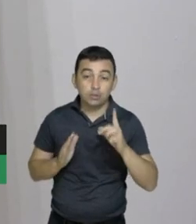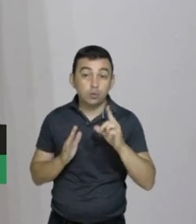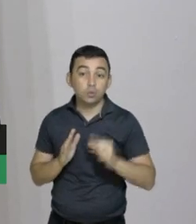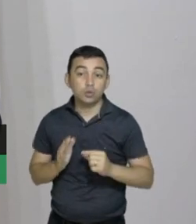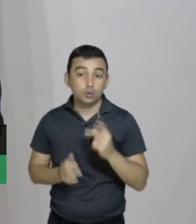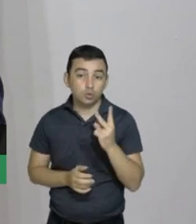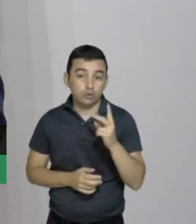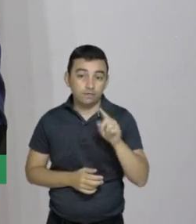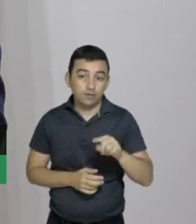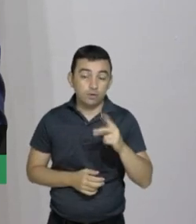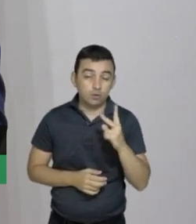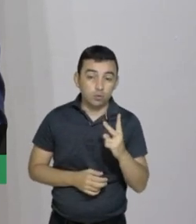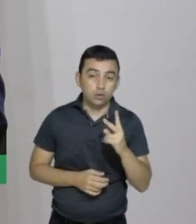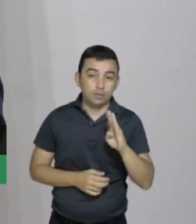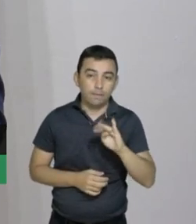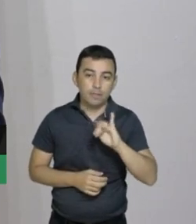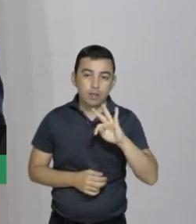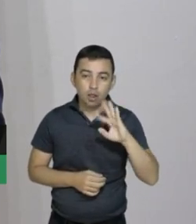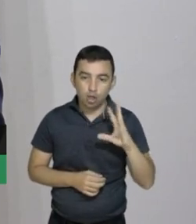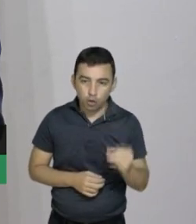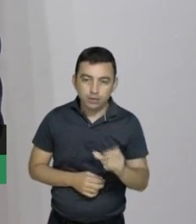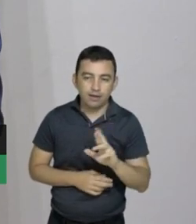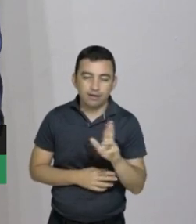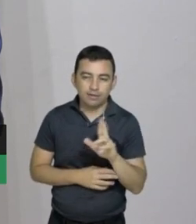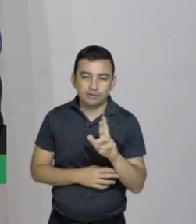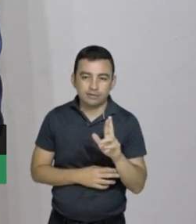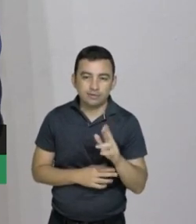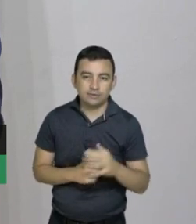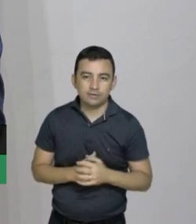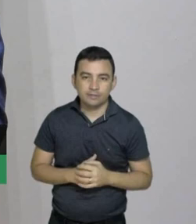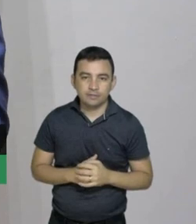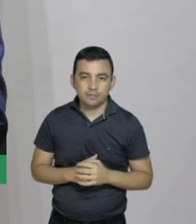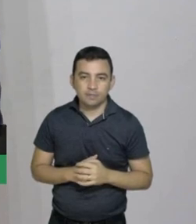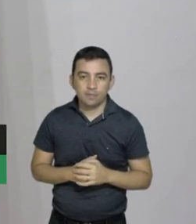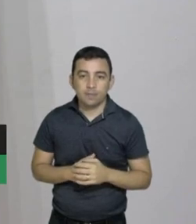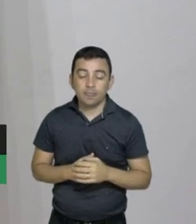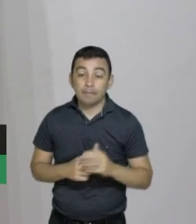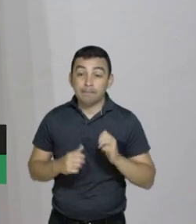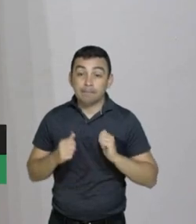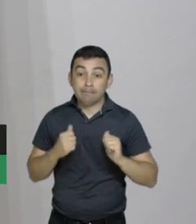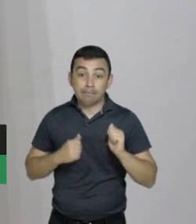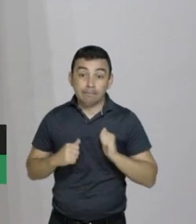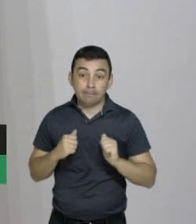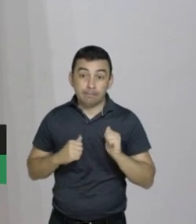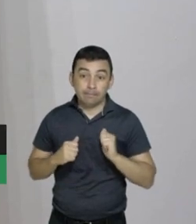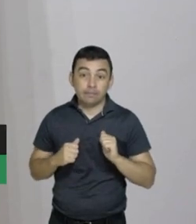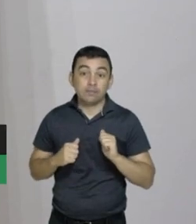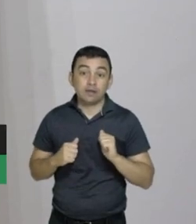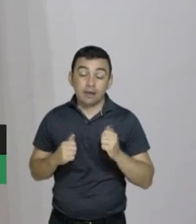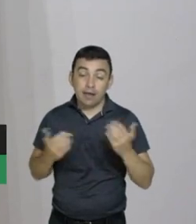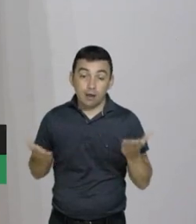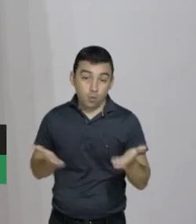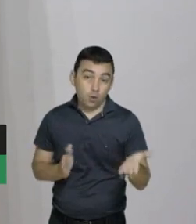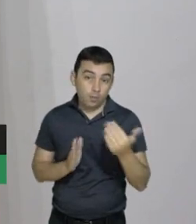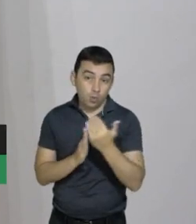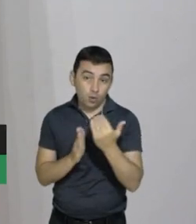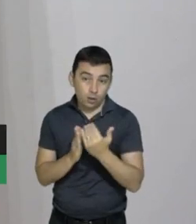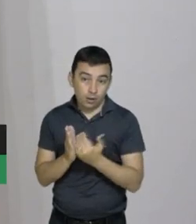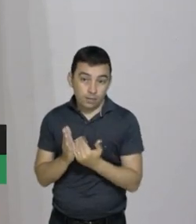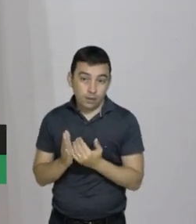2,2 bilhões de reais a expectativa com esse novo programa